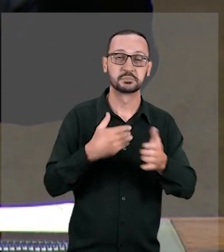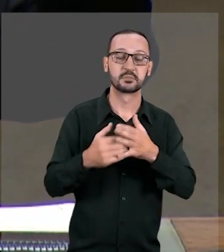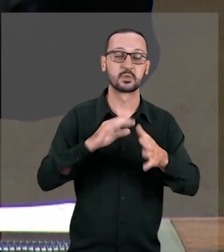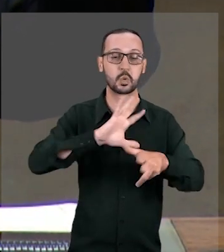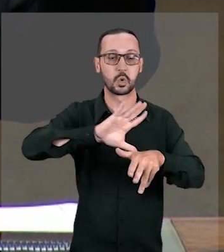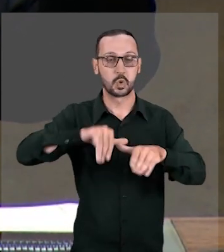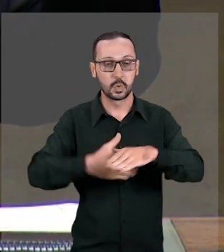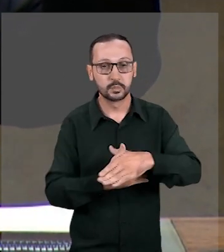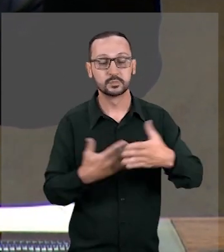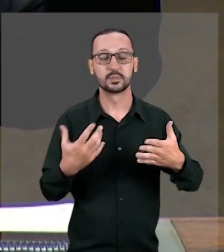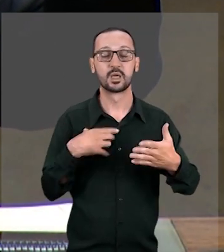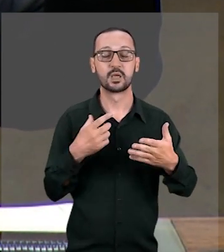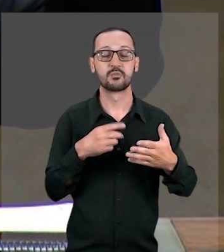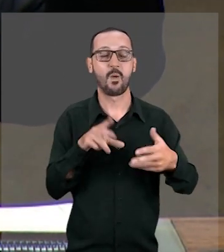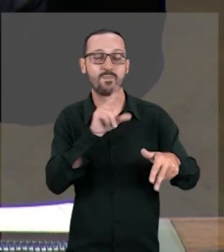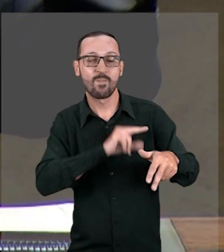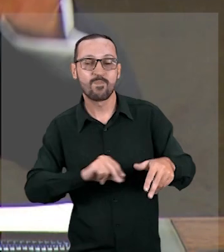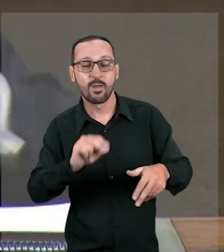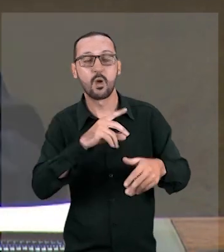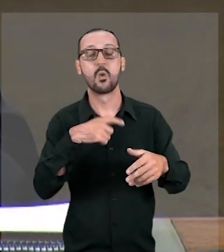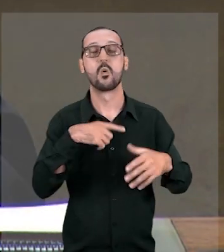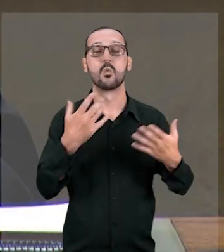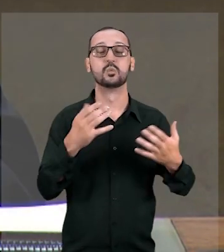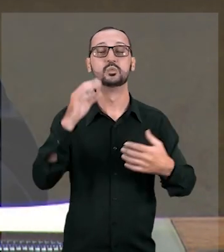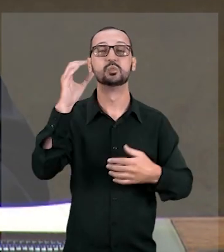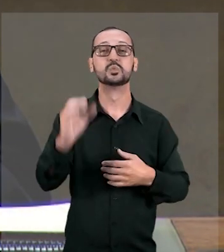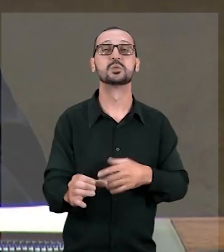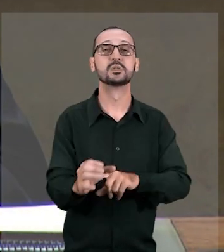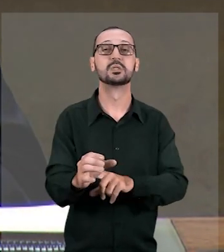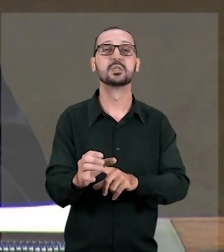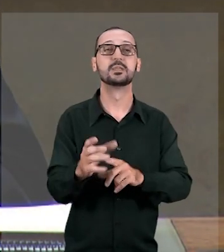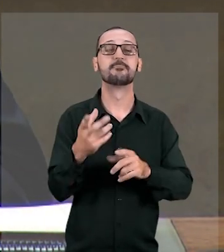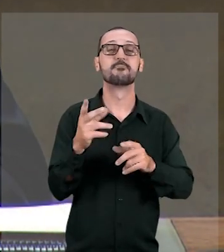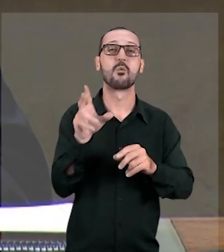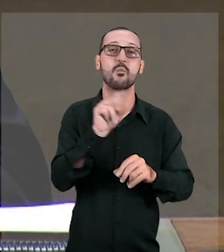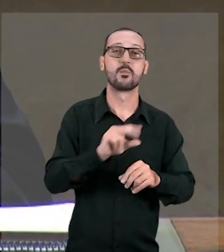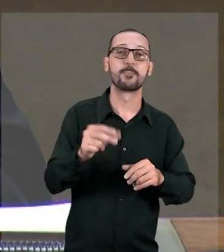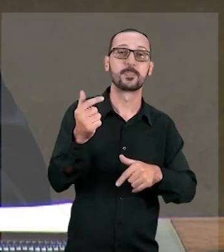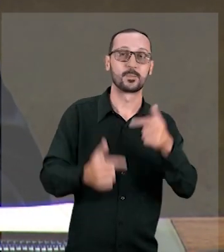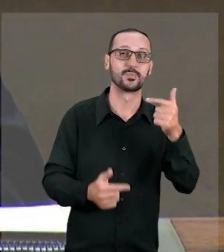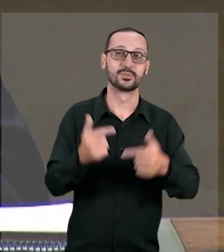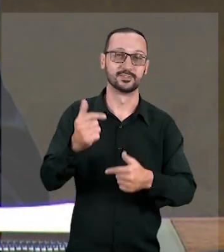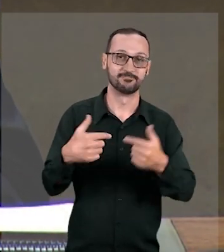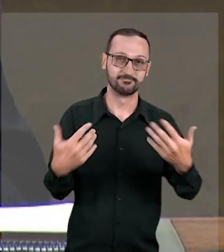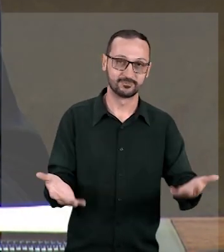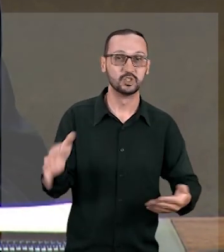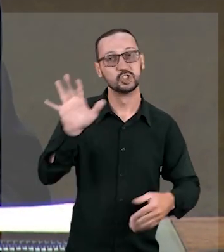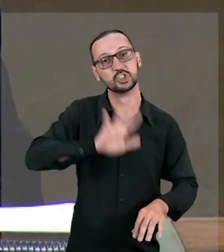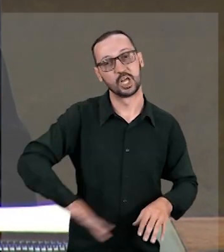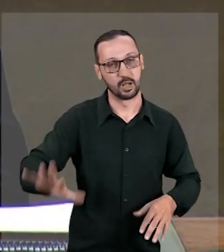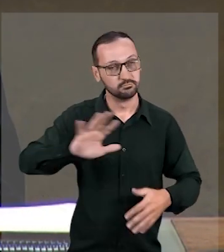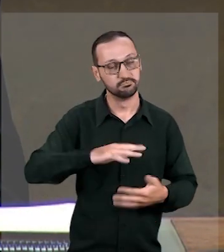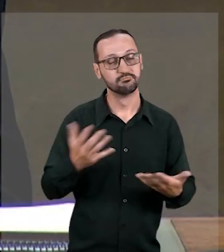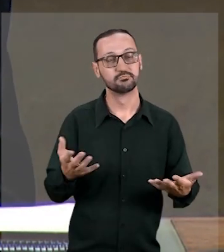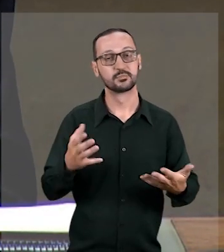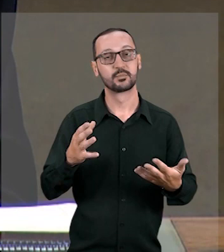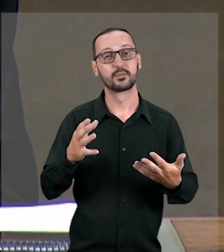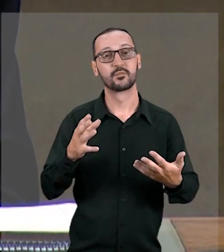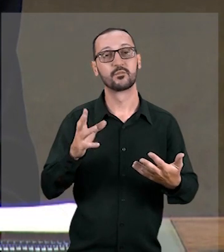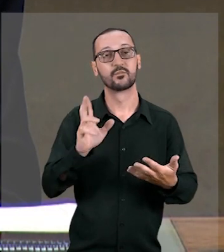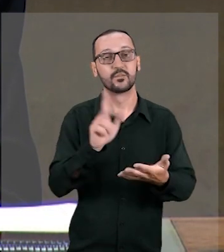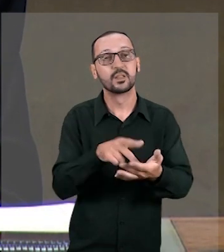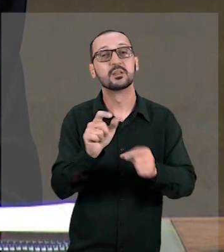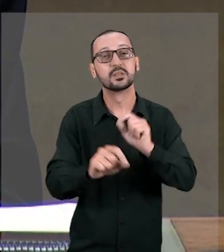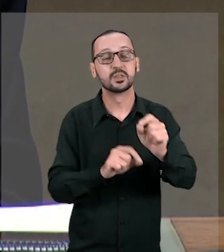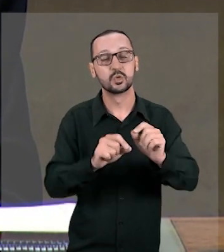corrupção, a do peculato ou a da criminalidade do colarinho branco, de uma maneira geral. A verdade é